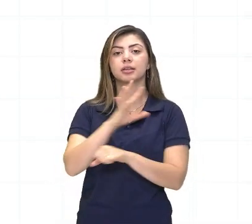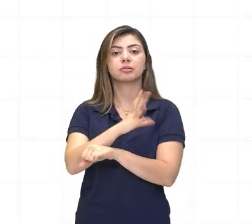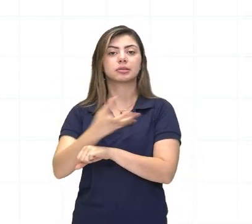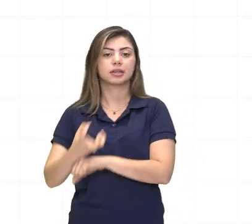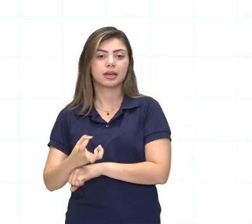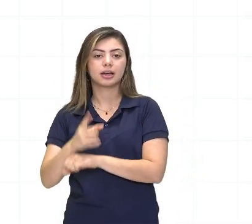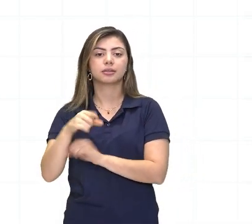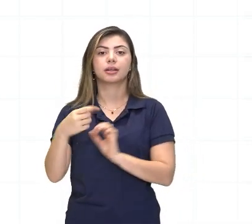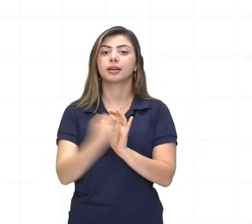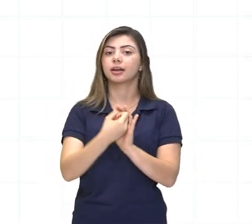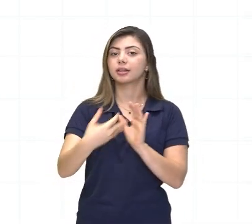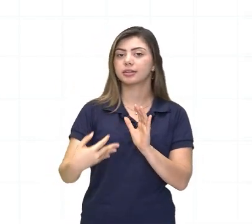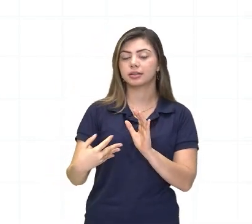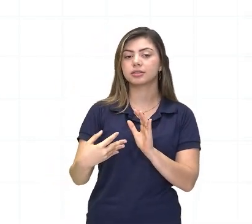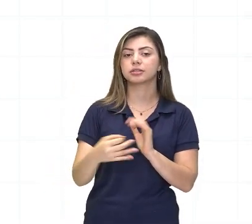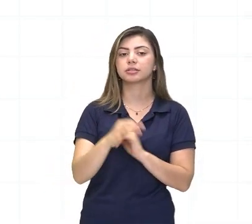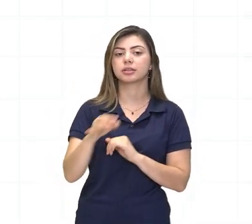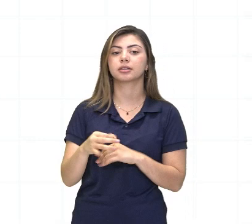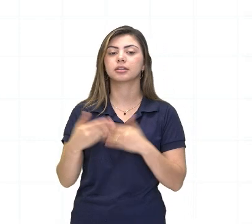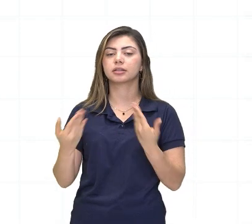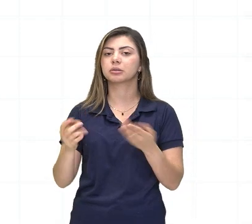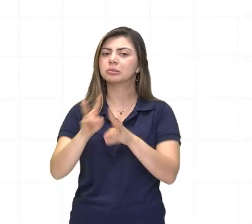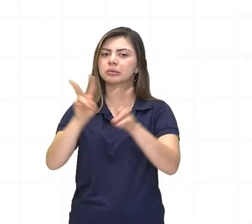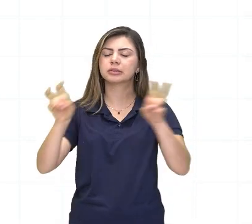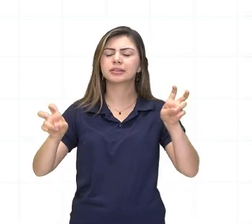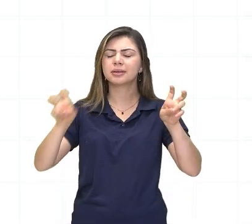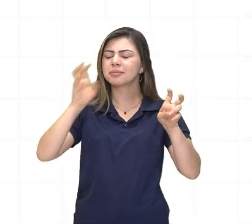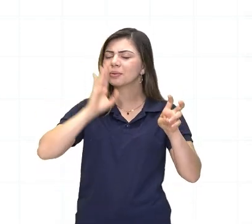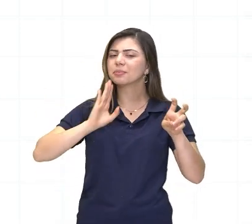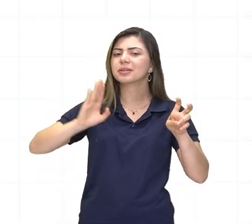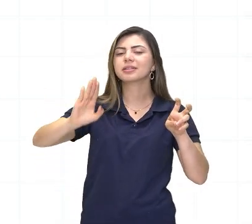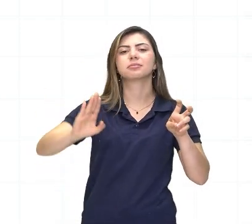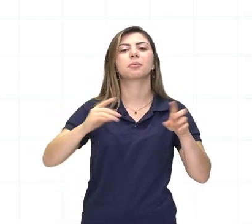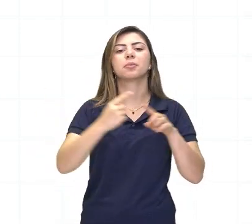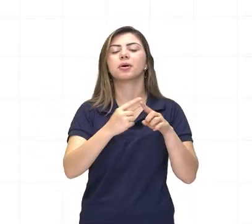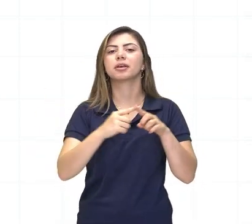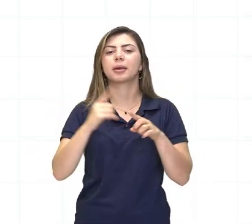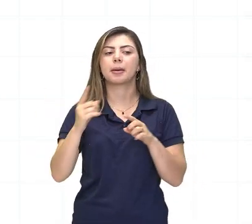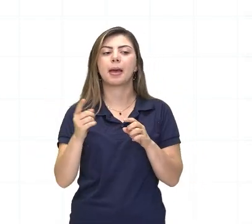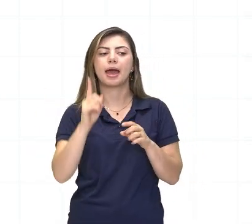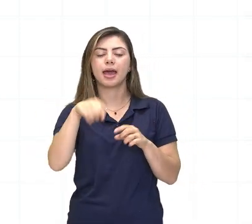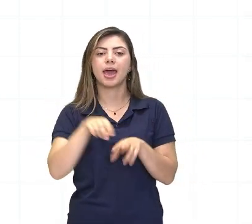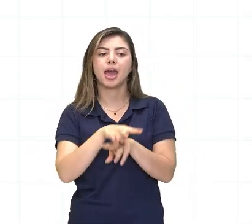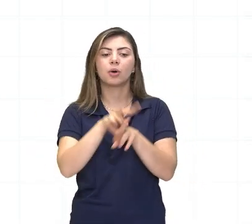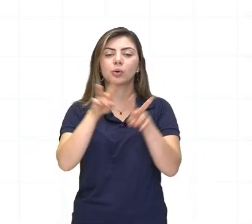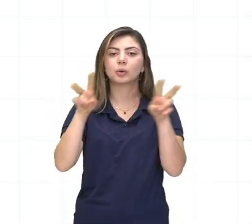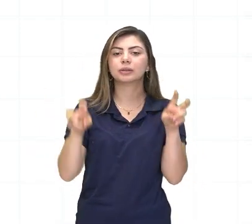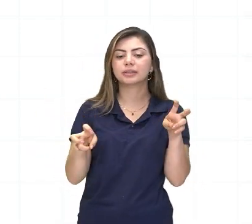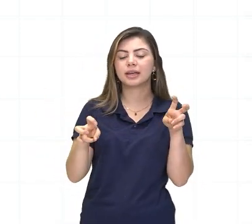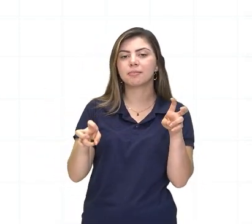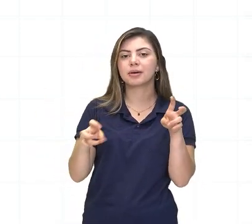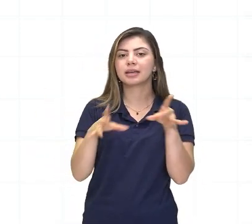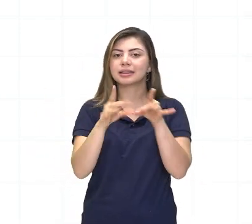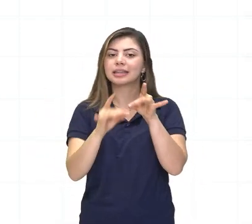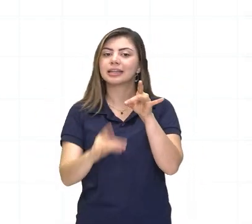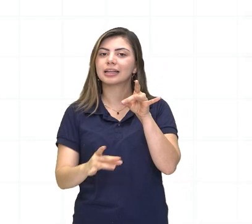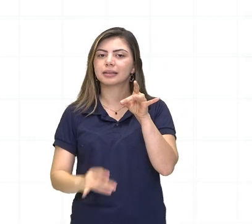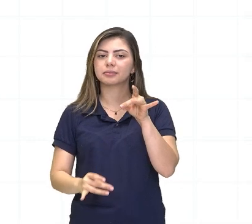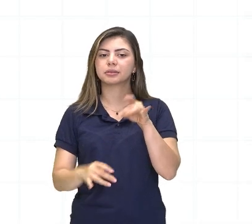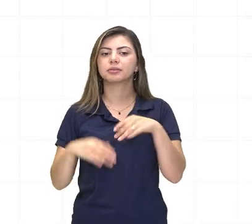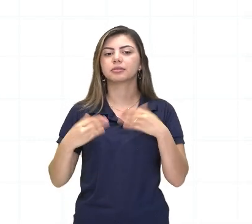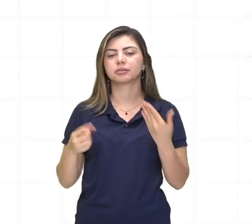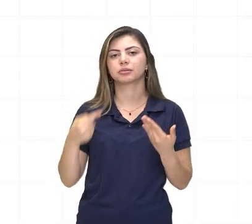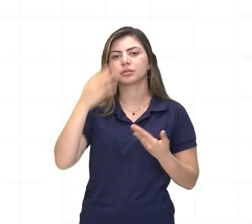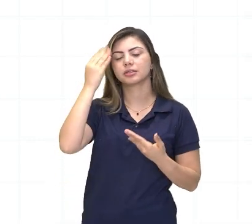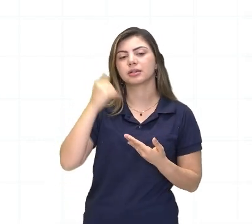esses aspectos. O título é muito importante já para marcar aquilo que vai ser tratado na minha reportagem. Vocês já sabem que temos